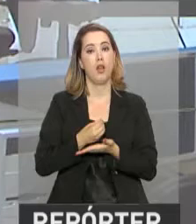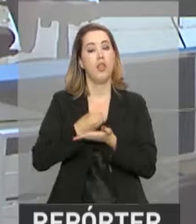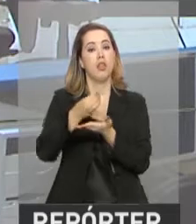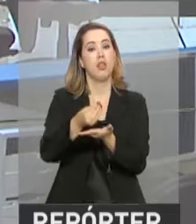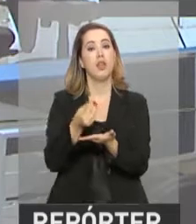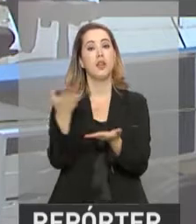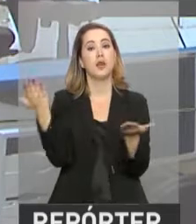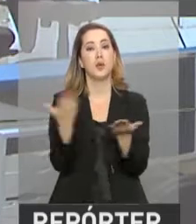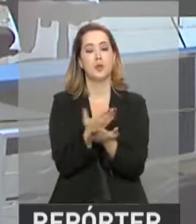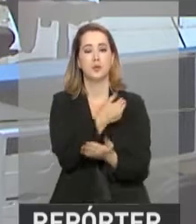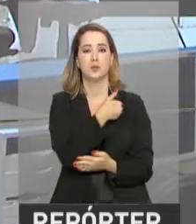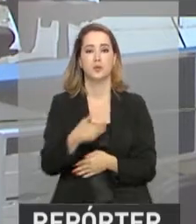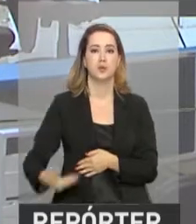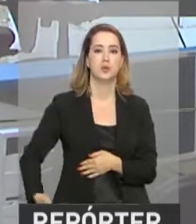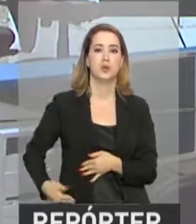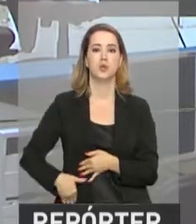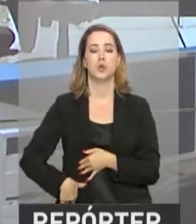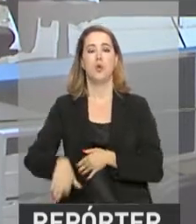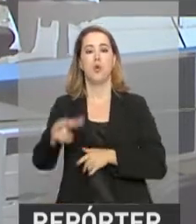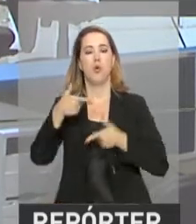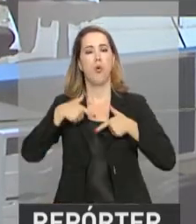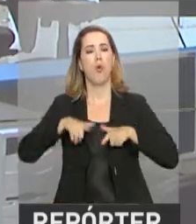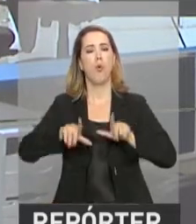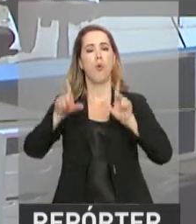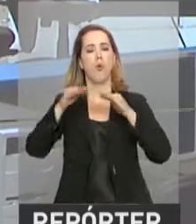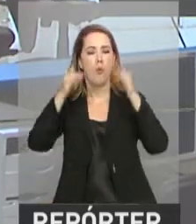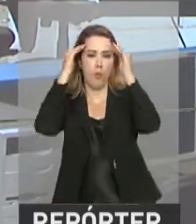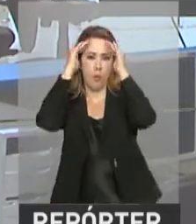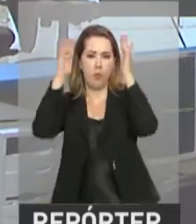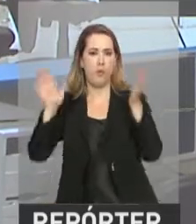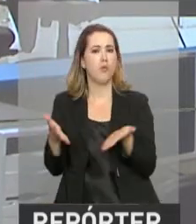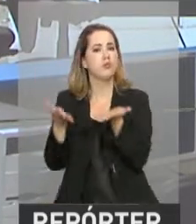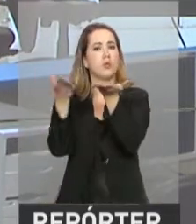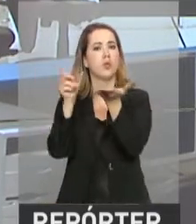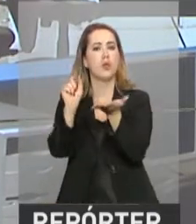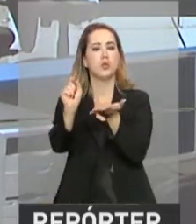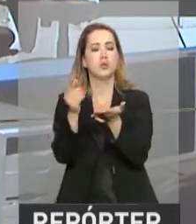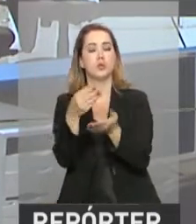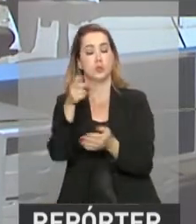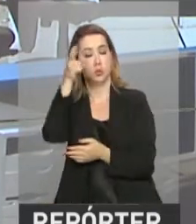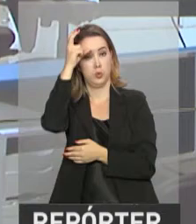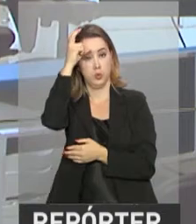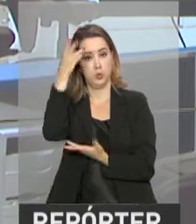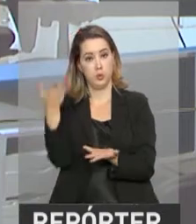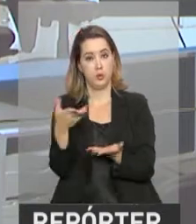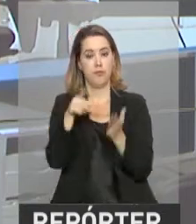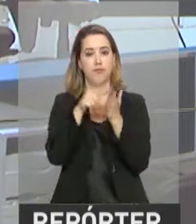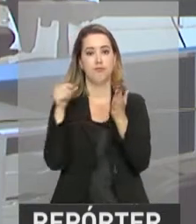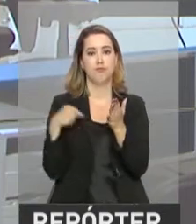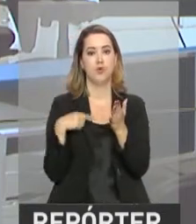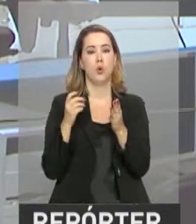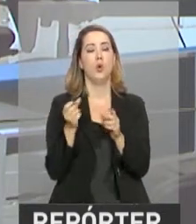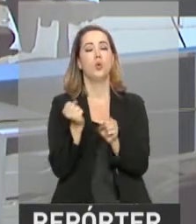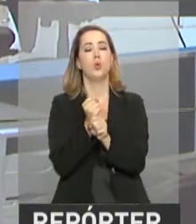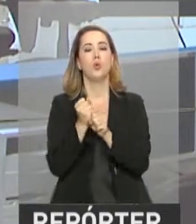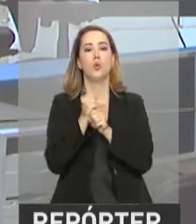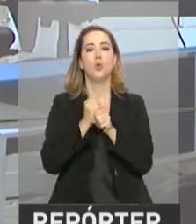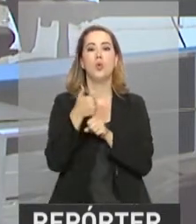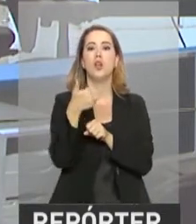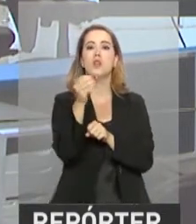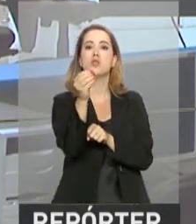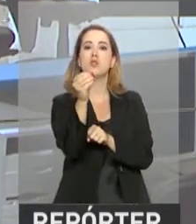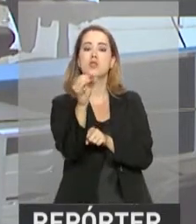pelo governo a Ordem do Mérito Cultural no Palácio do Planalto. E no ano em que se comemora o centenário do samba, a